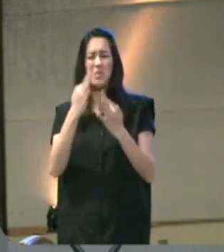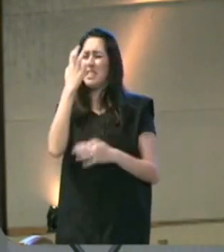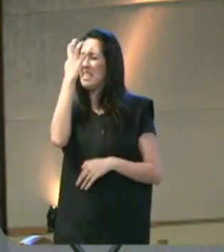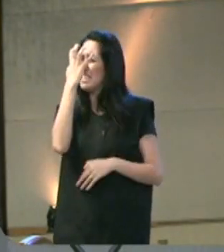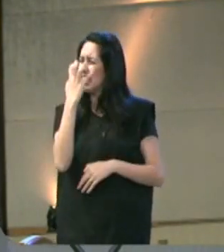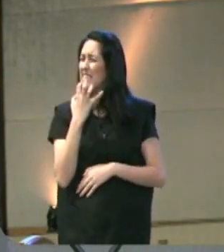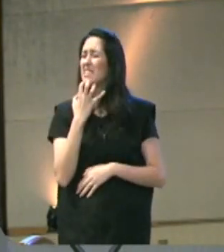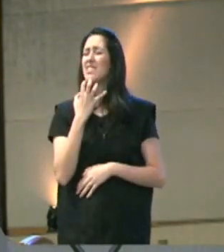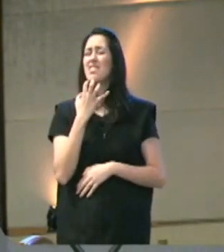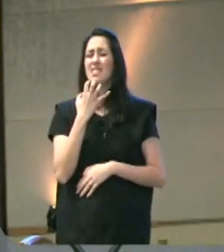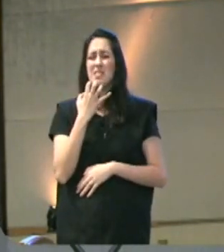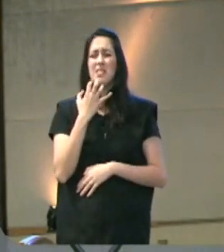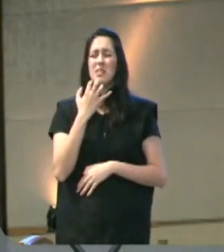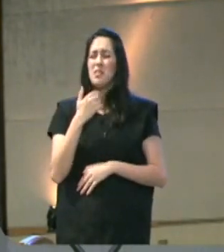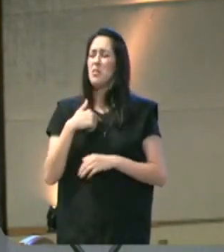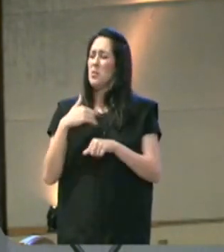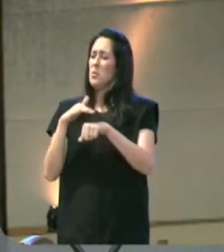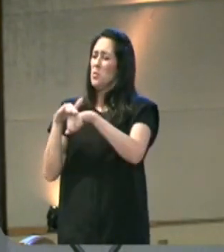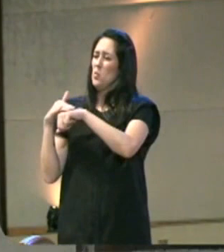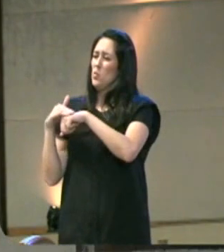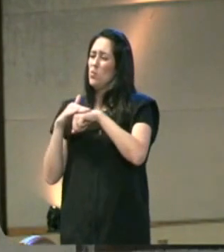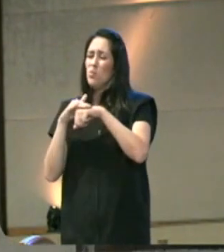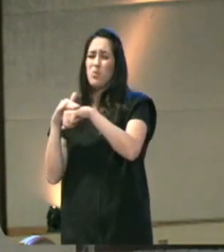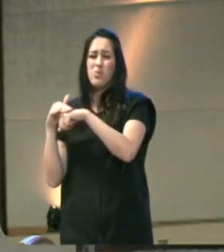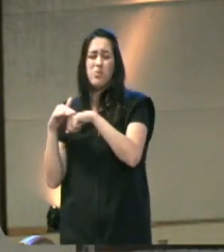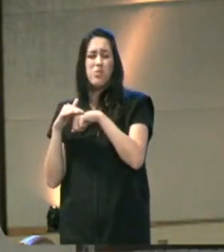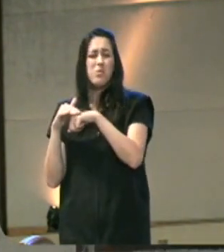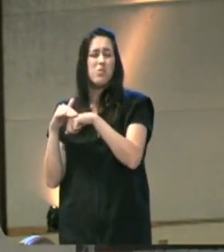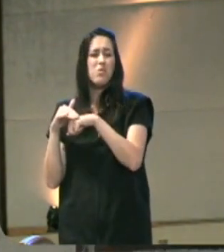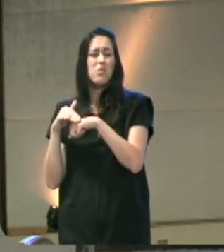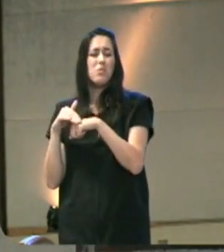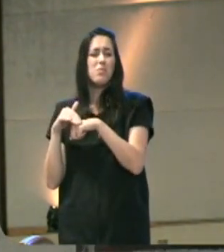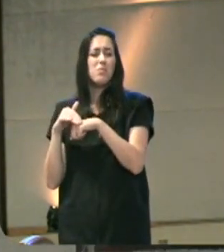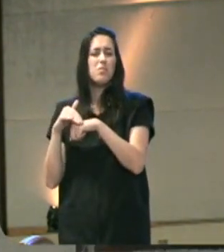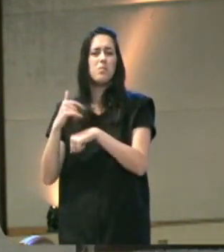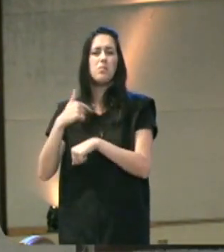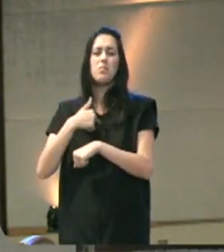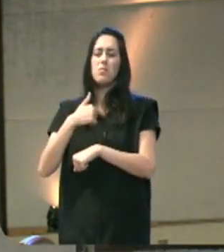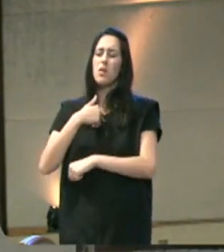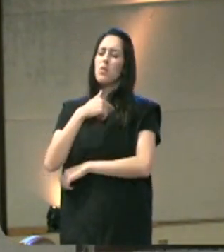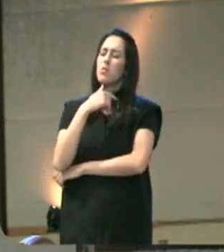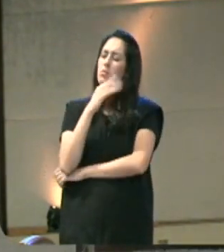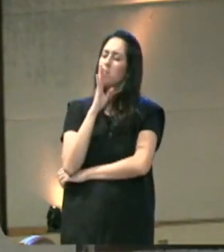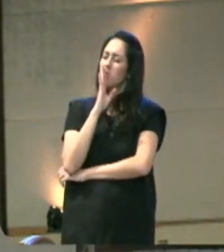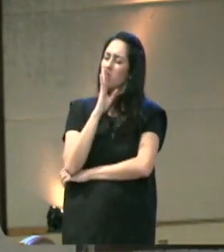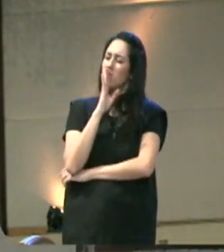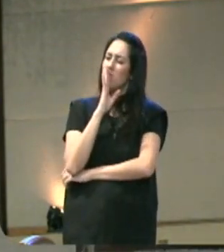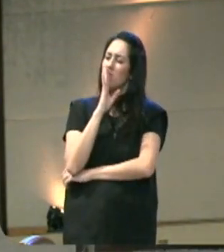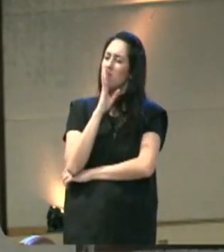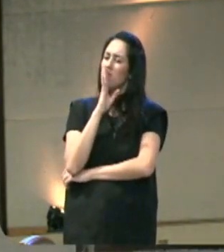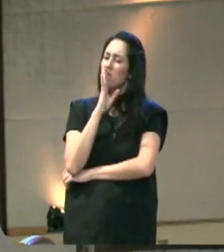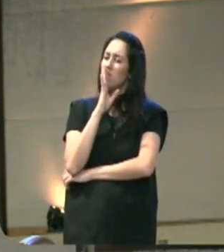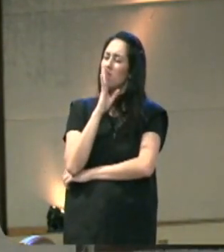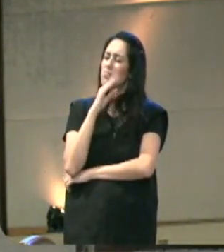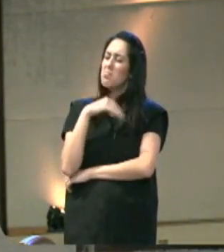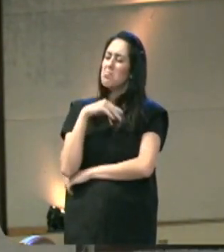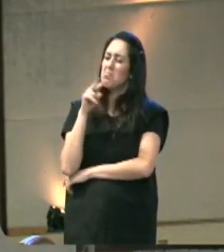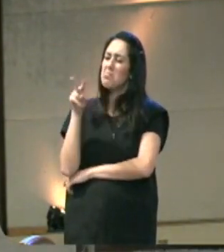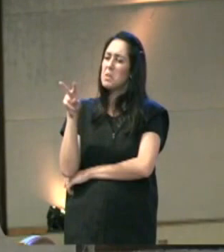difíceis. E eu geralmente começo, depois de ouvir tudo, fazendo uma